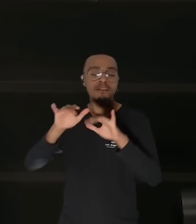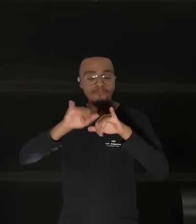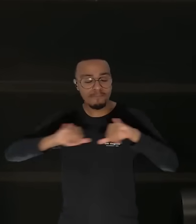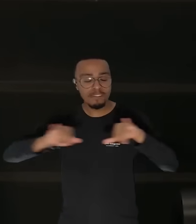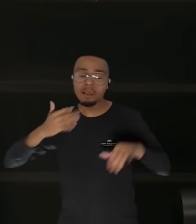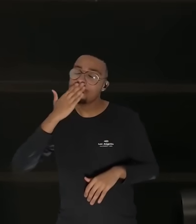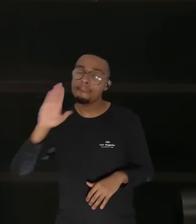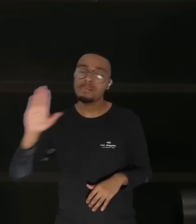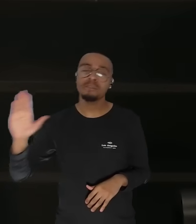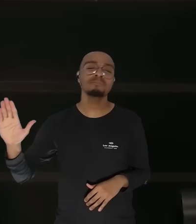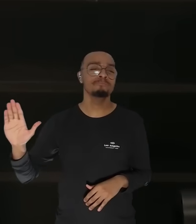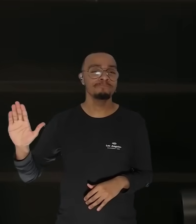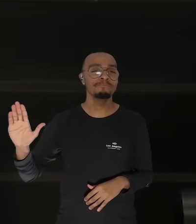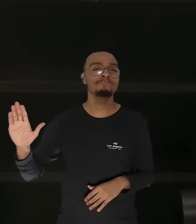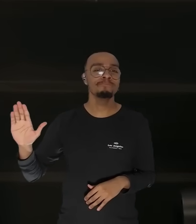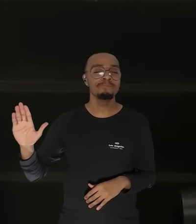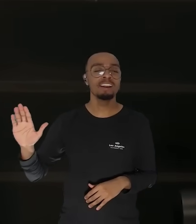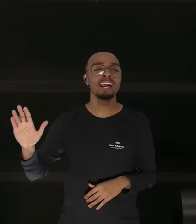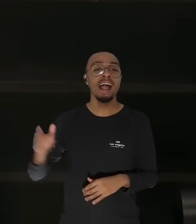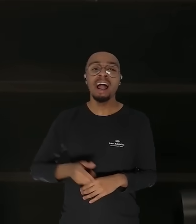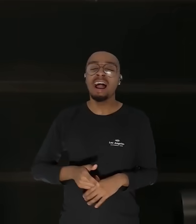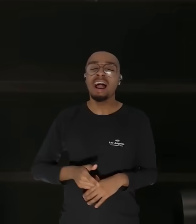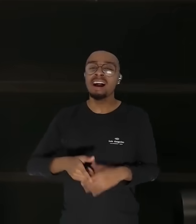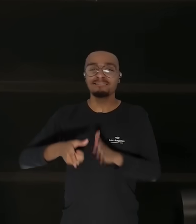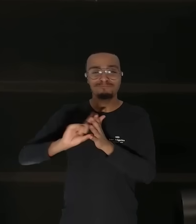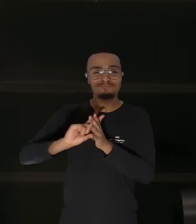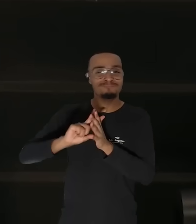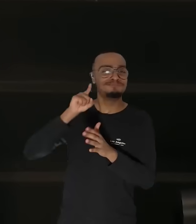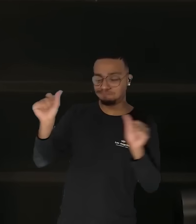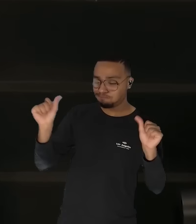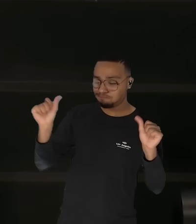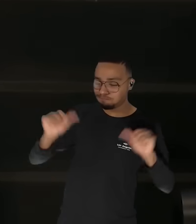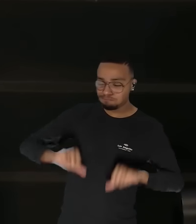O que Ele disse antes dessa crise chegar: